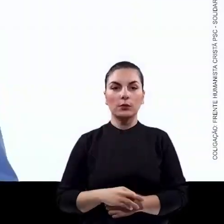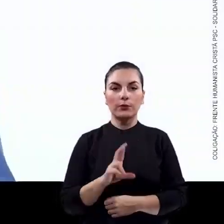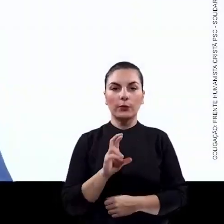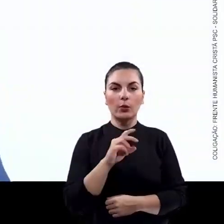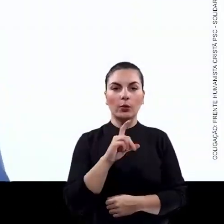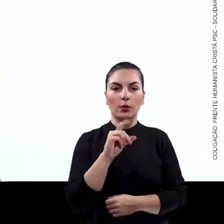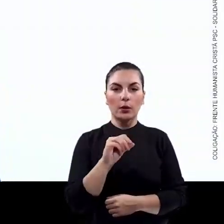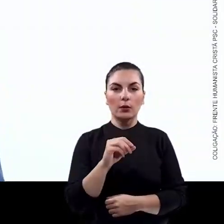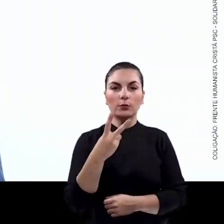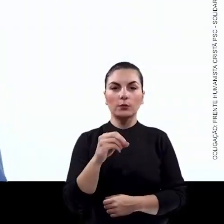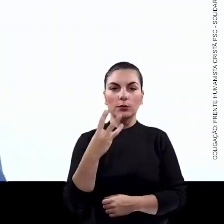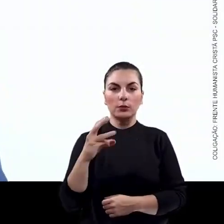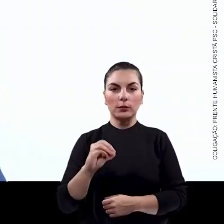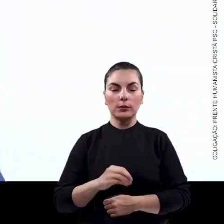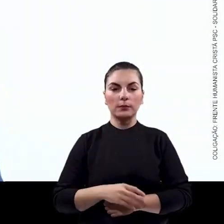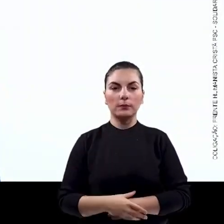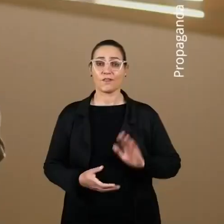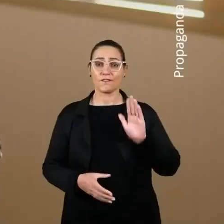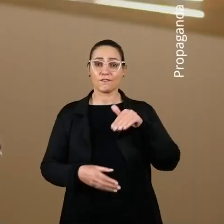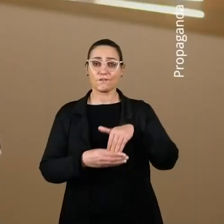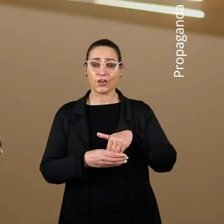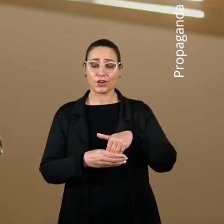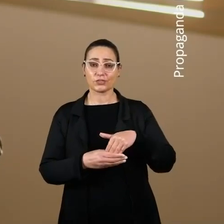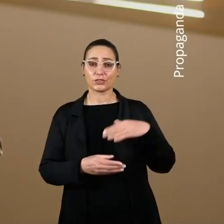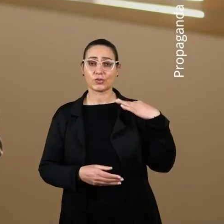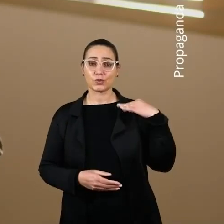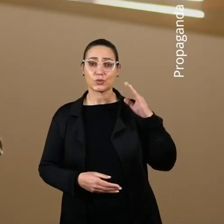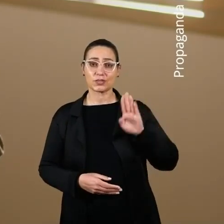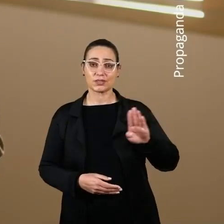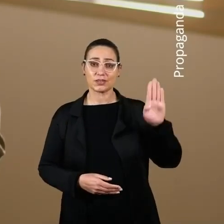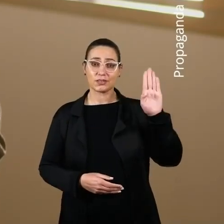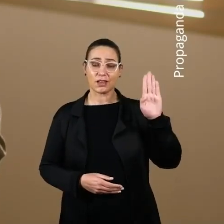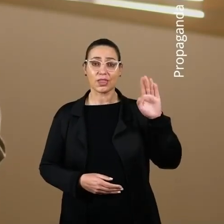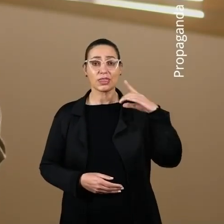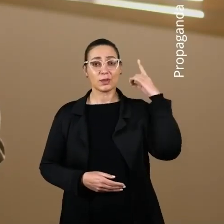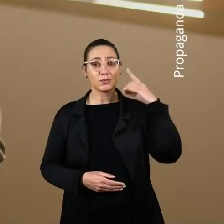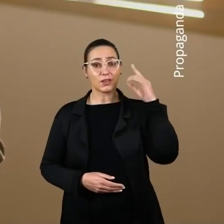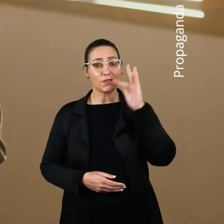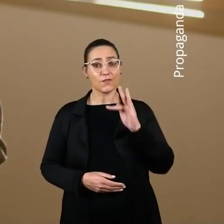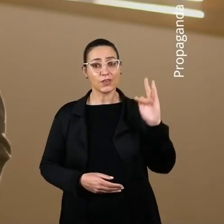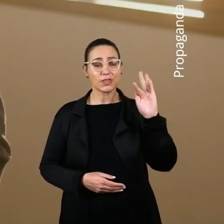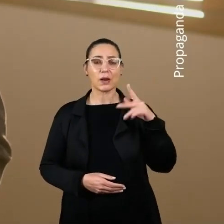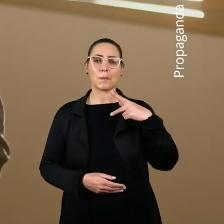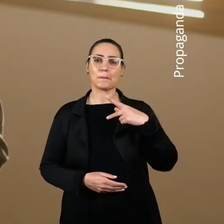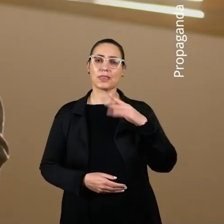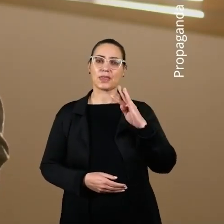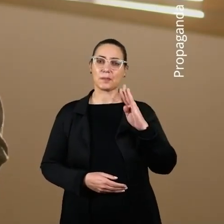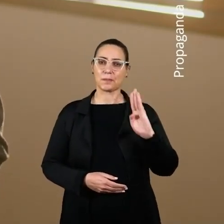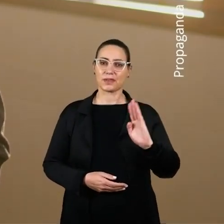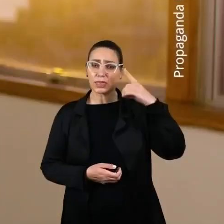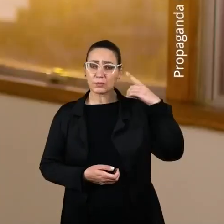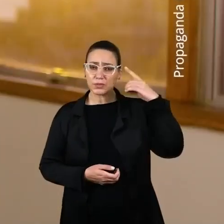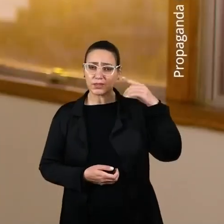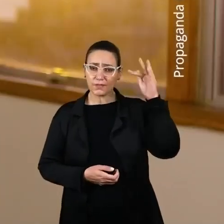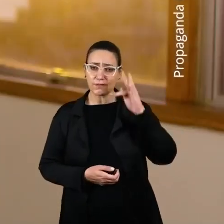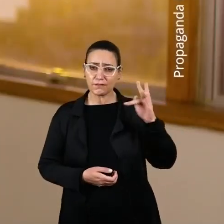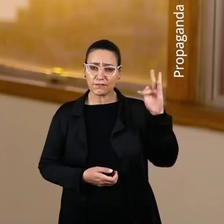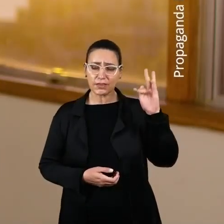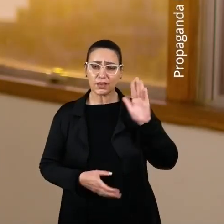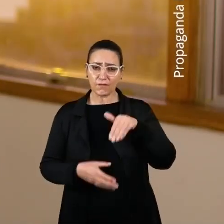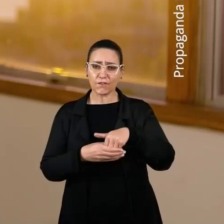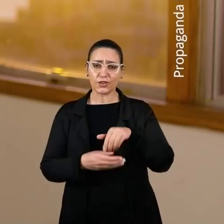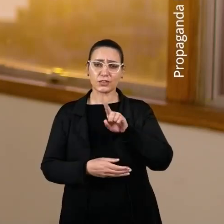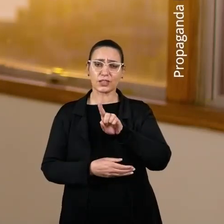2025. Vote Ronaldo Ribeiro, 2030. Vote nos candidatos a deputado federal do PTB. Deputado